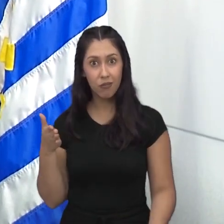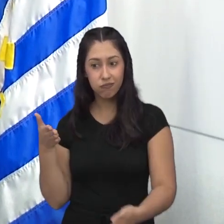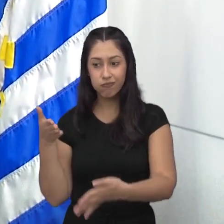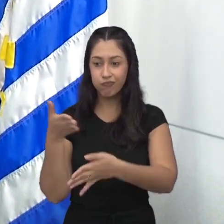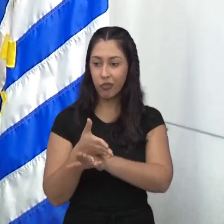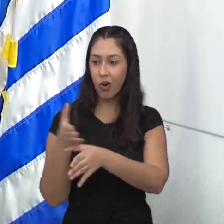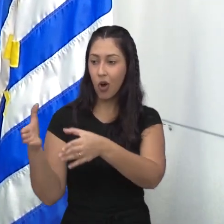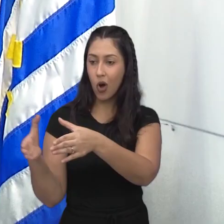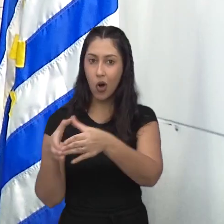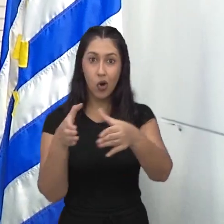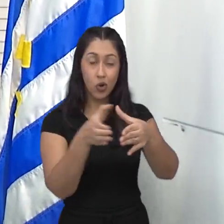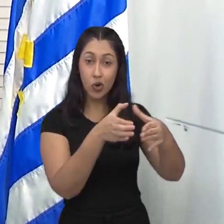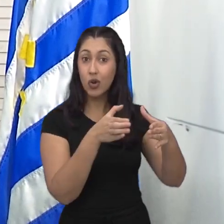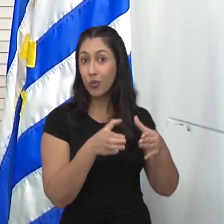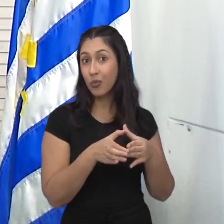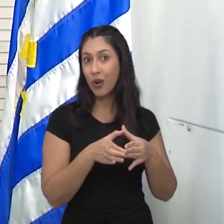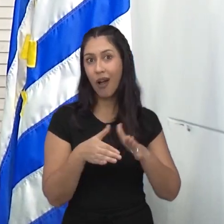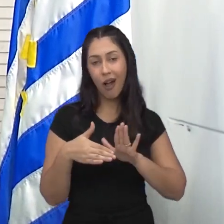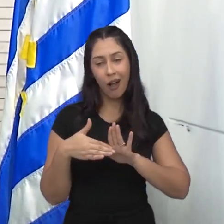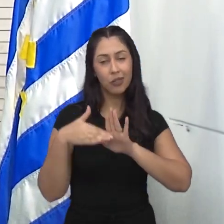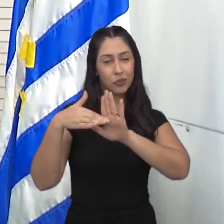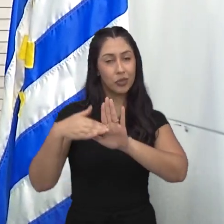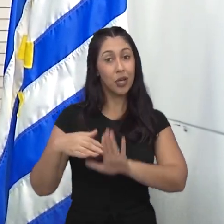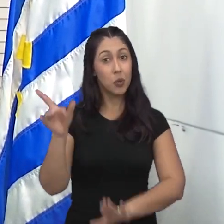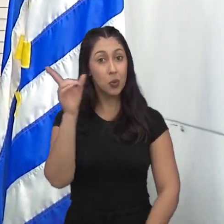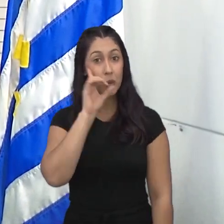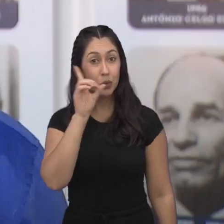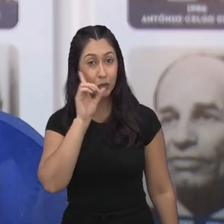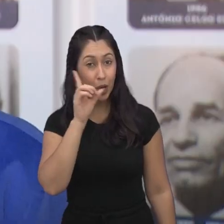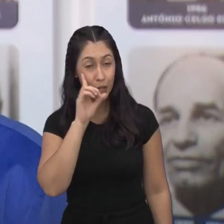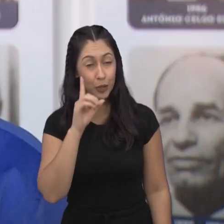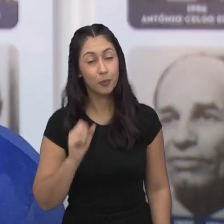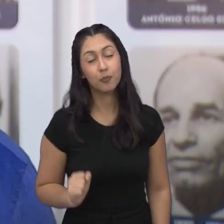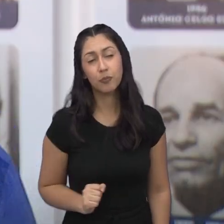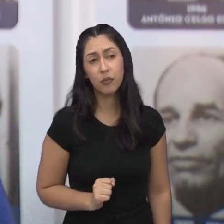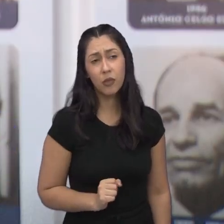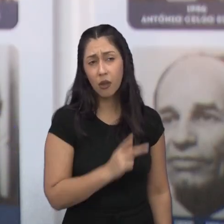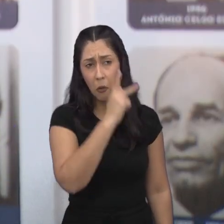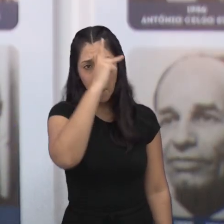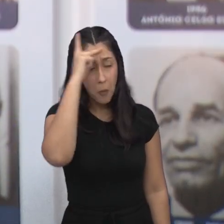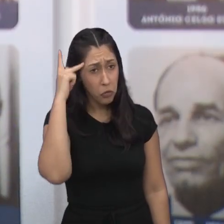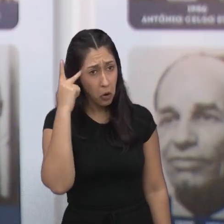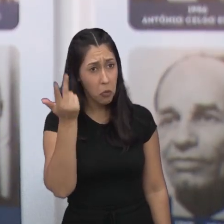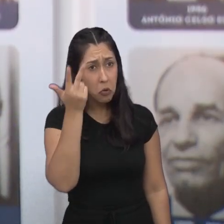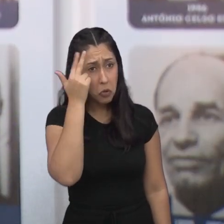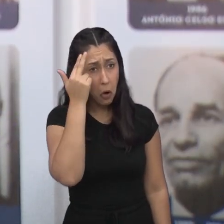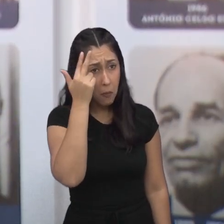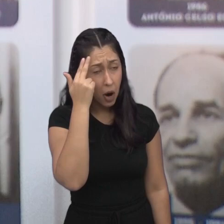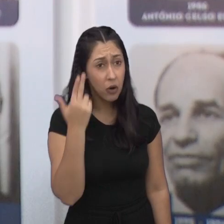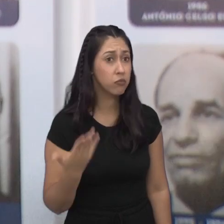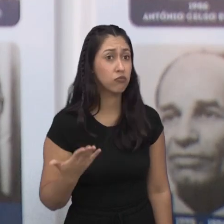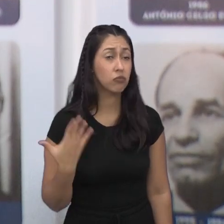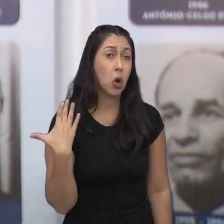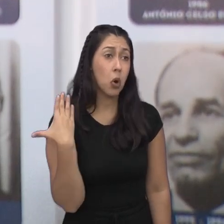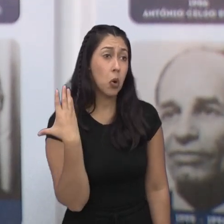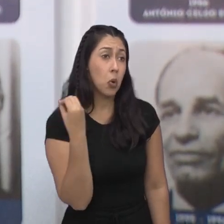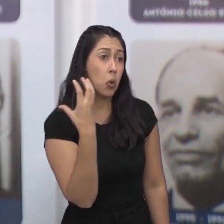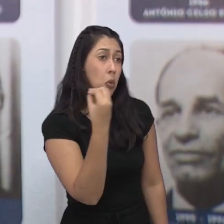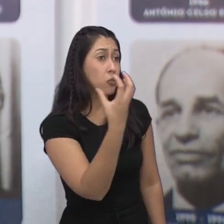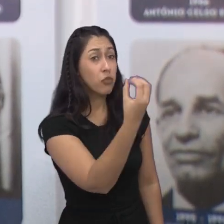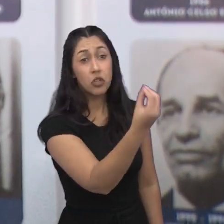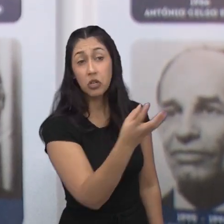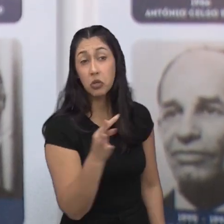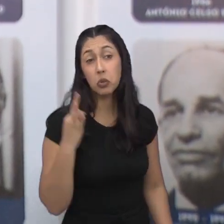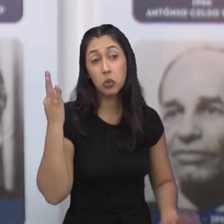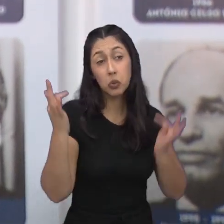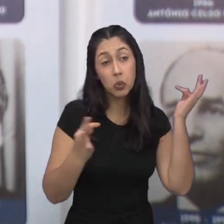Brasil nestes grupos chega até o cotidiano das pessoas. Para o cidadão comum, por exemplo, que vai fazer uma viagem,